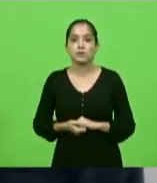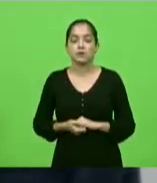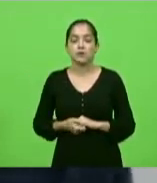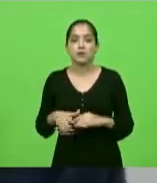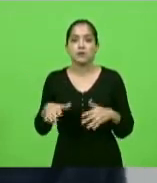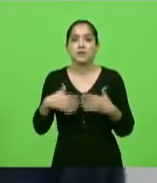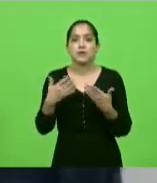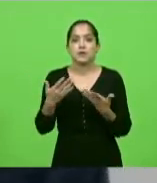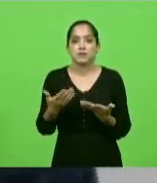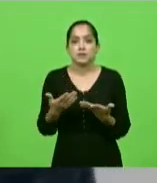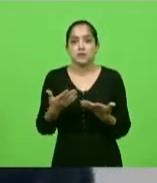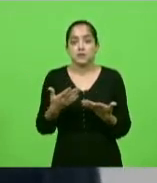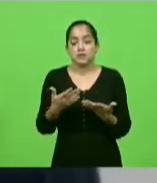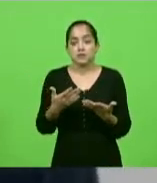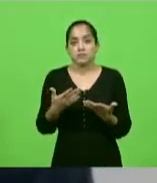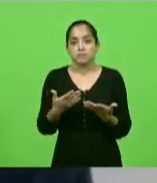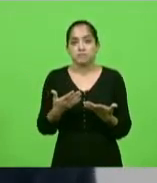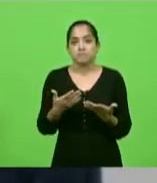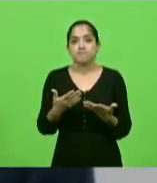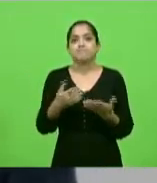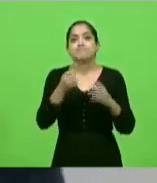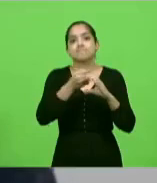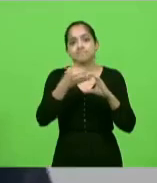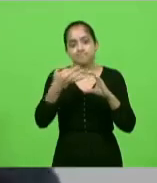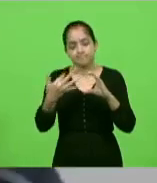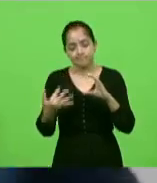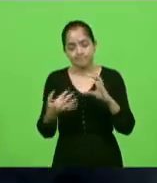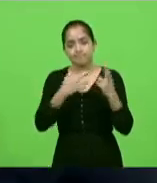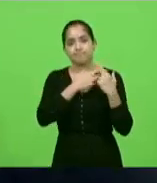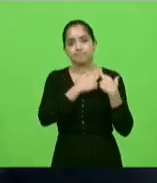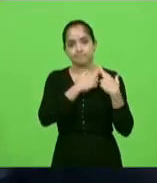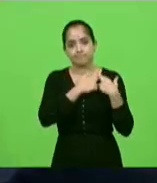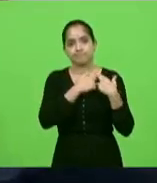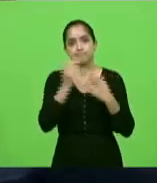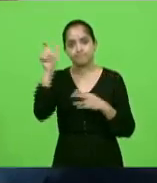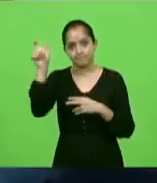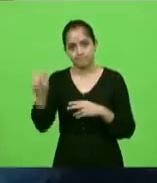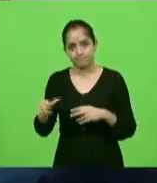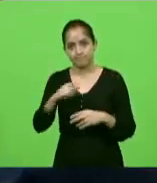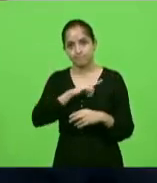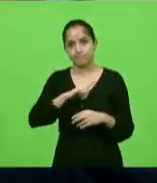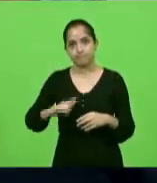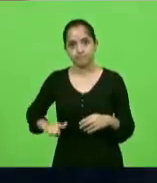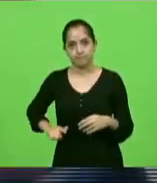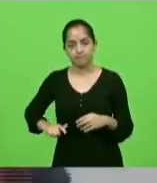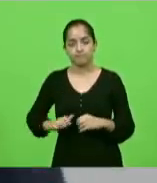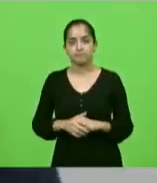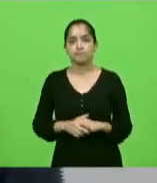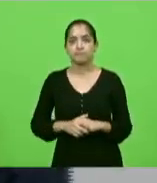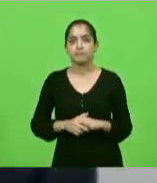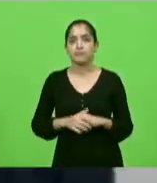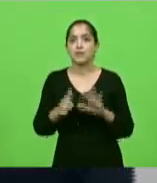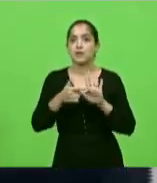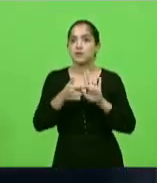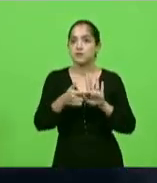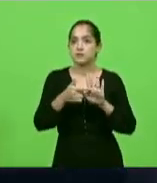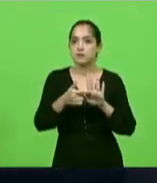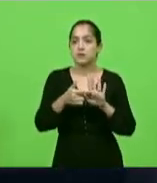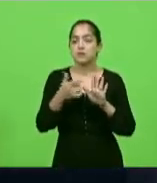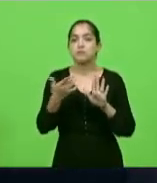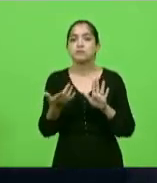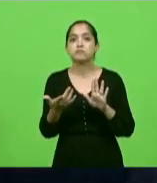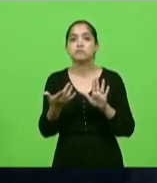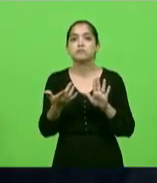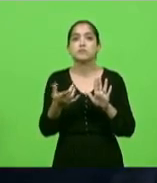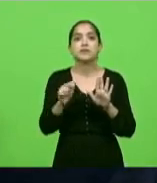E essa, ao meu sentir, é a caracterização da responsabilidade do senhor governador. Está extremo de dúvidas